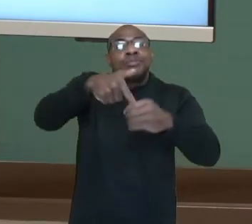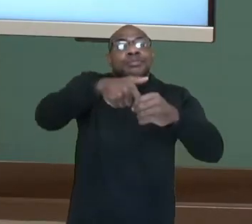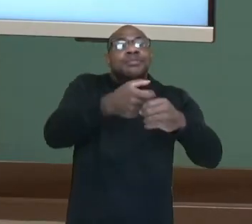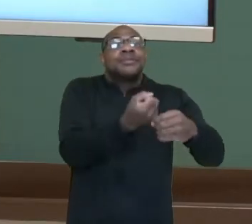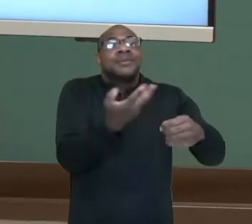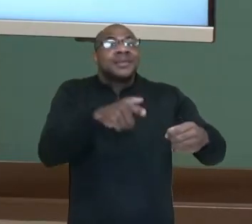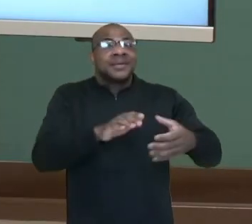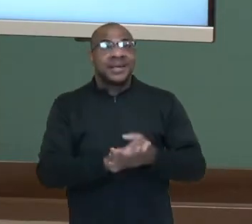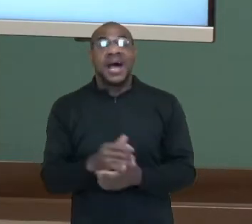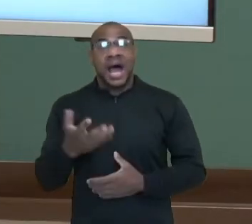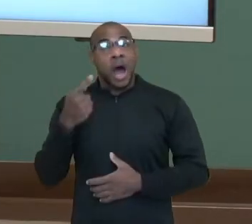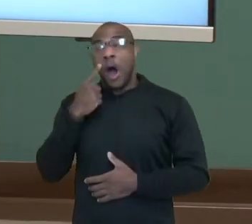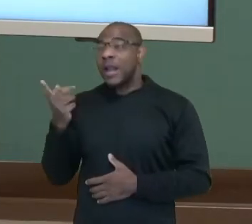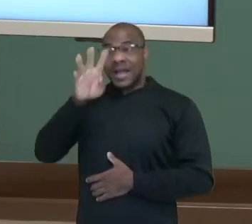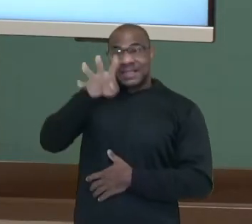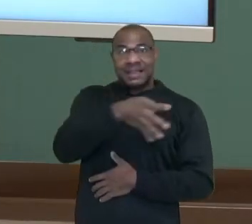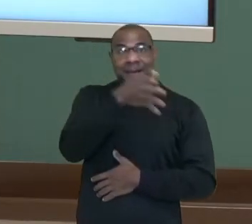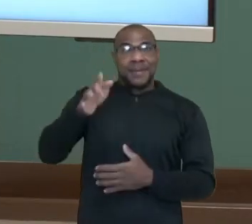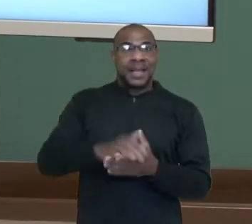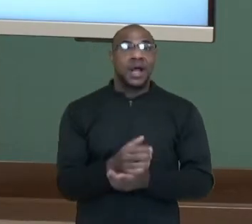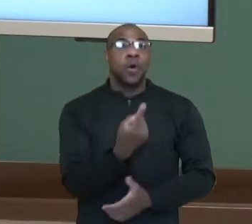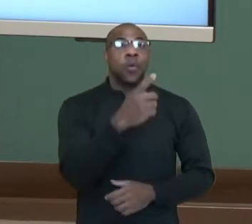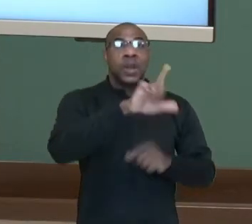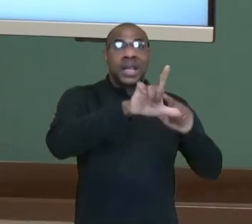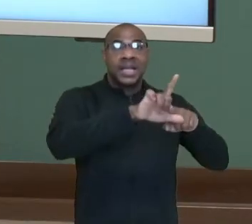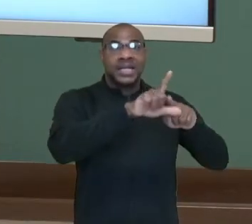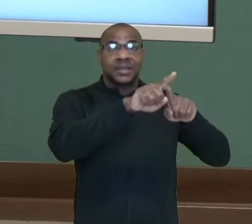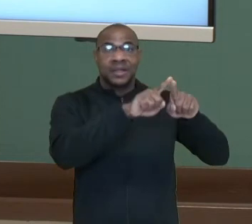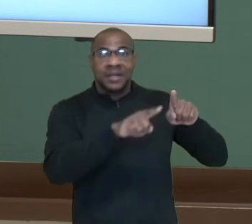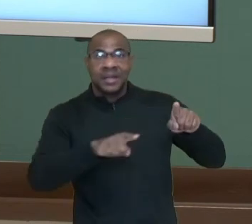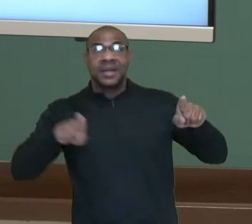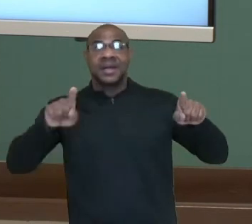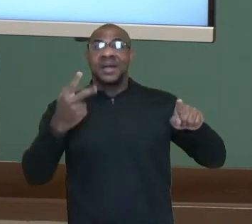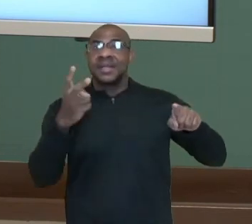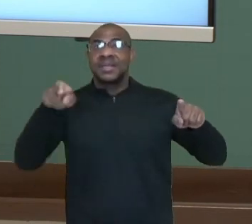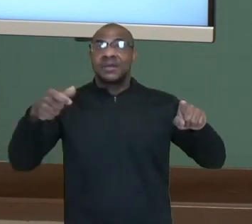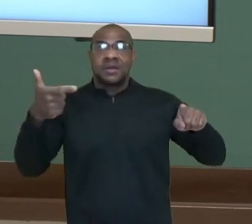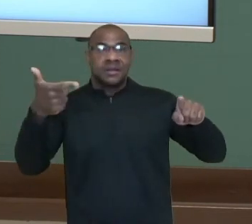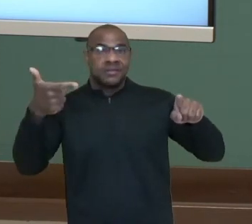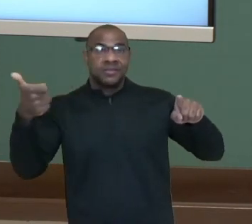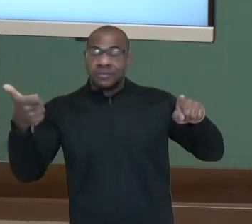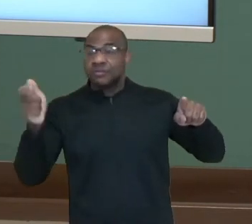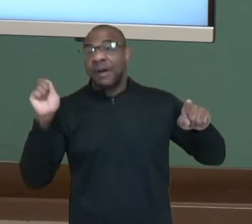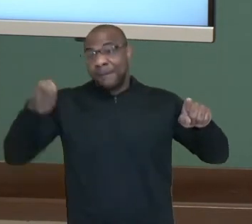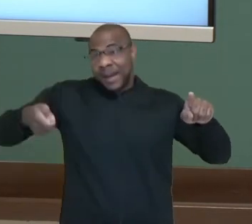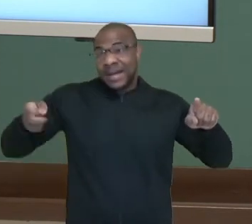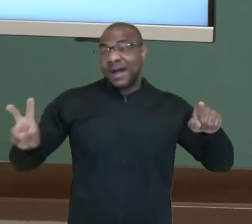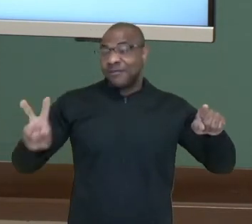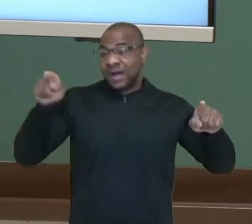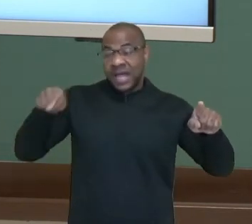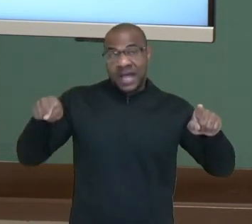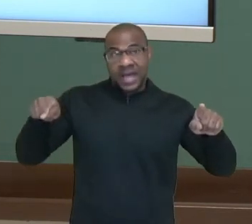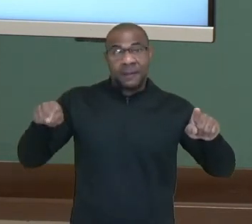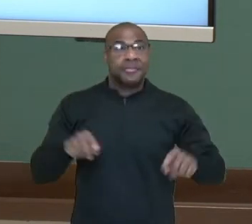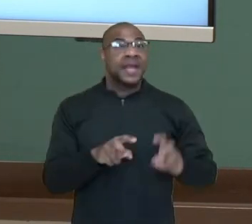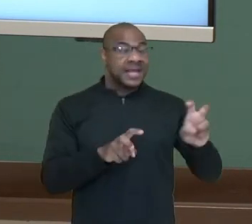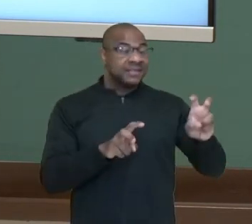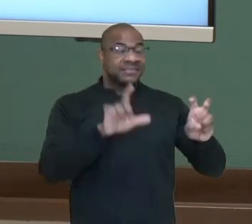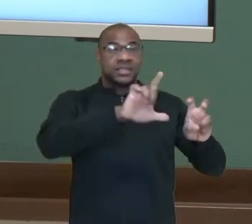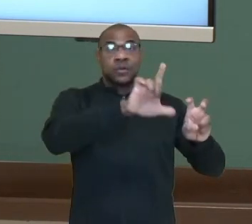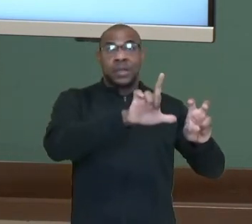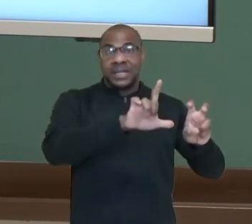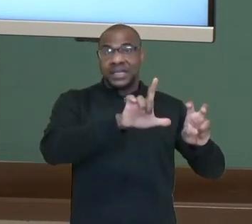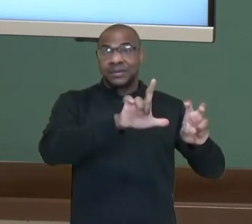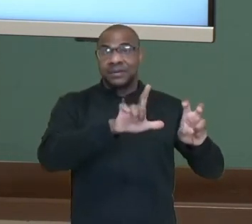uma tabela, né? 1 litro, 5,21 vou pagar, porque aqui eu estou falando em reais. 5 litros, eu